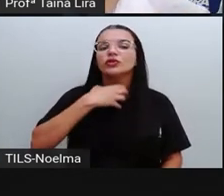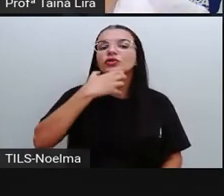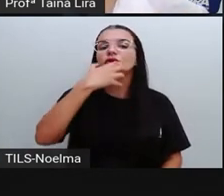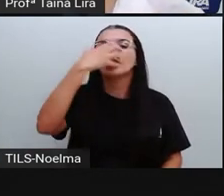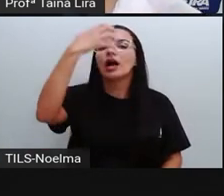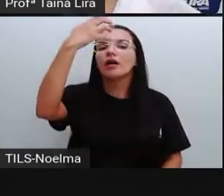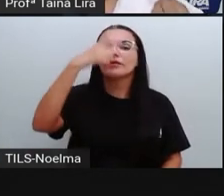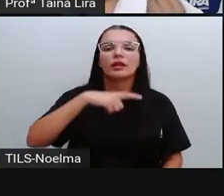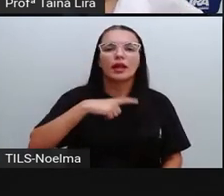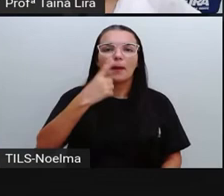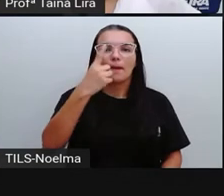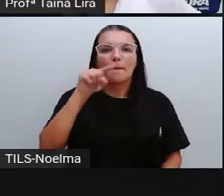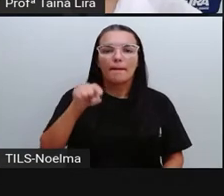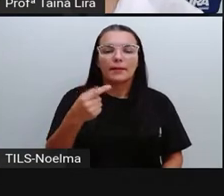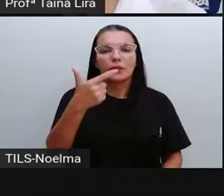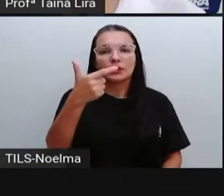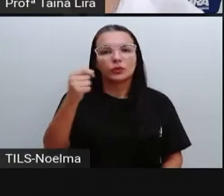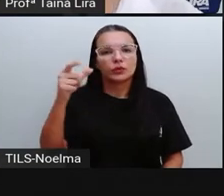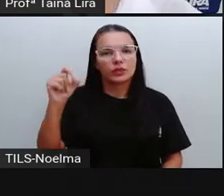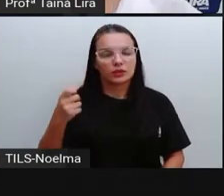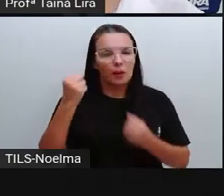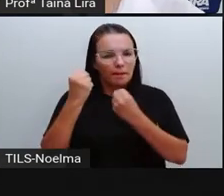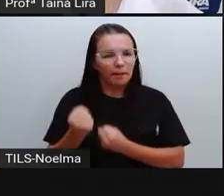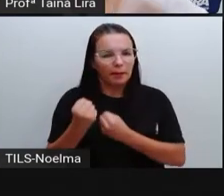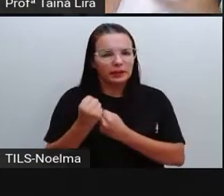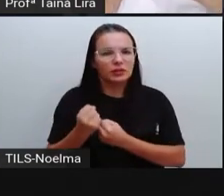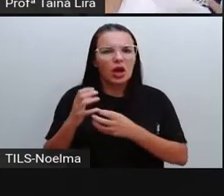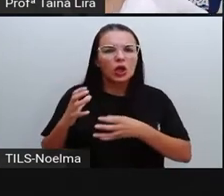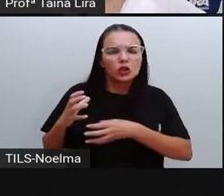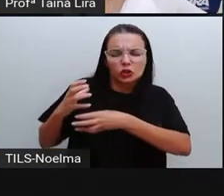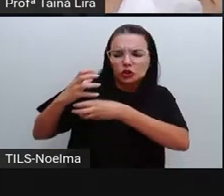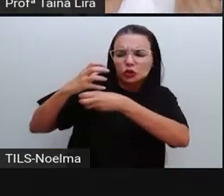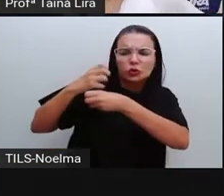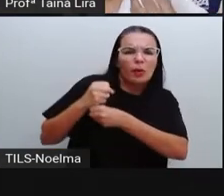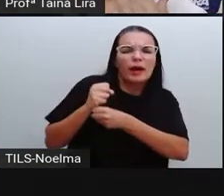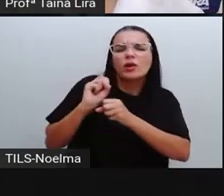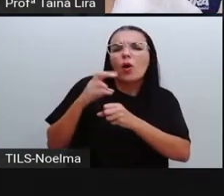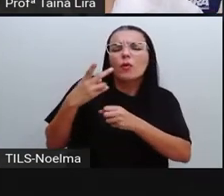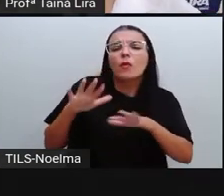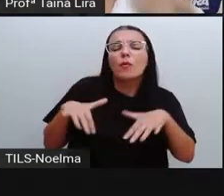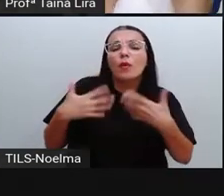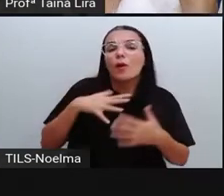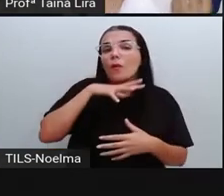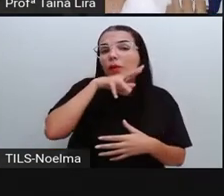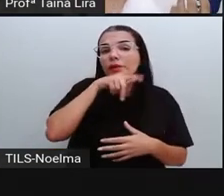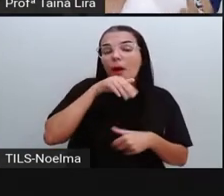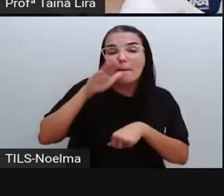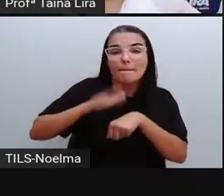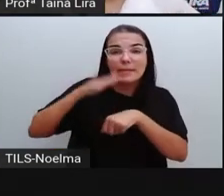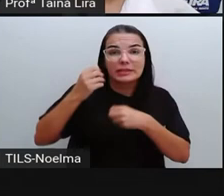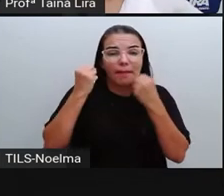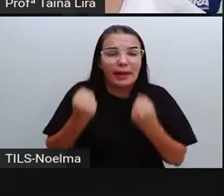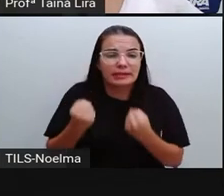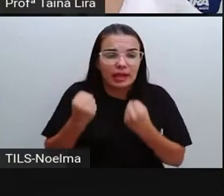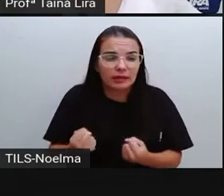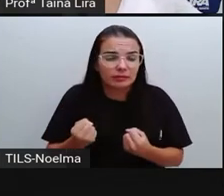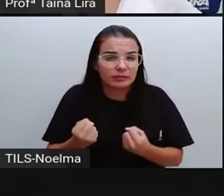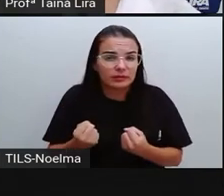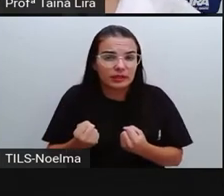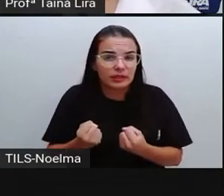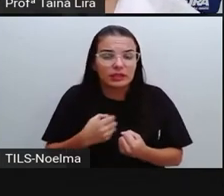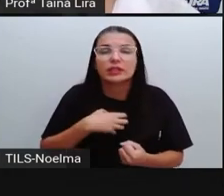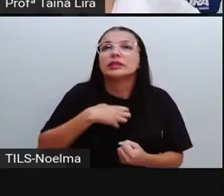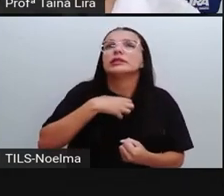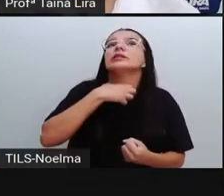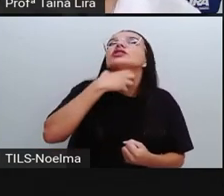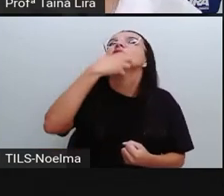né? 1.200. Então, qual é o animal mais pesado? Será que é a zebra ou será que é